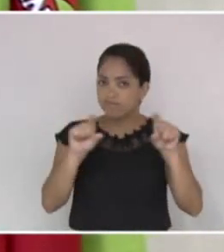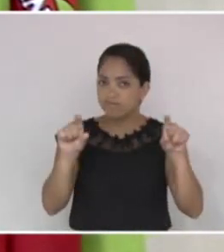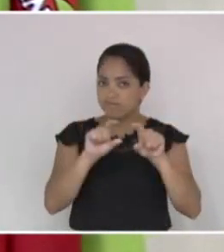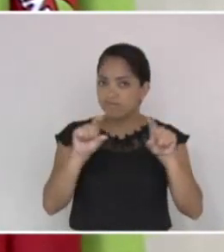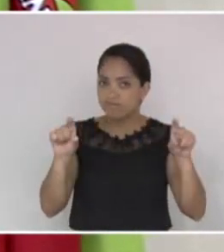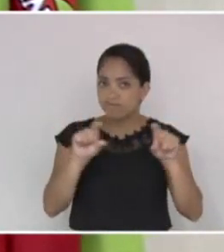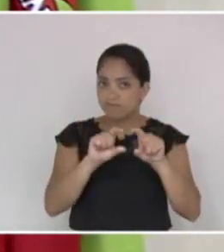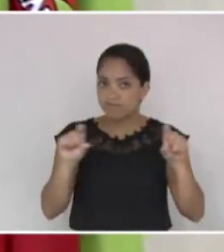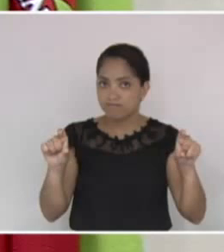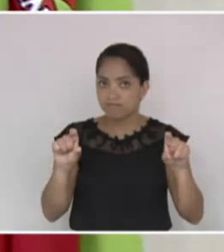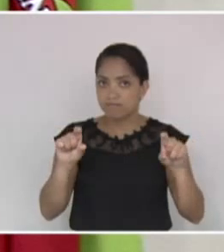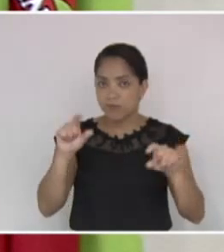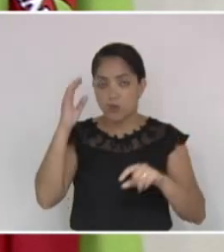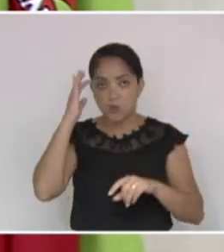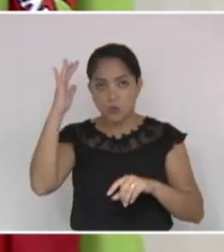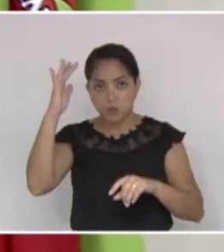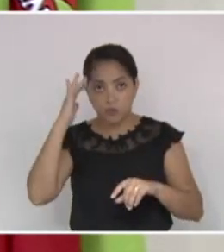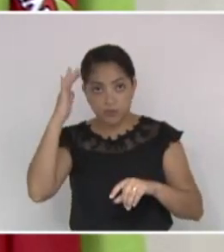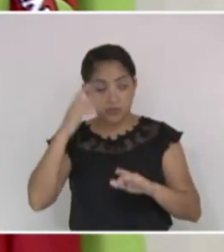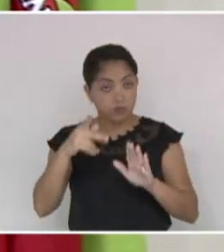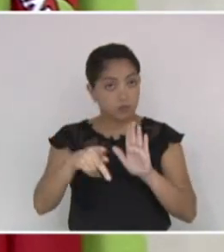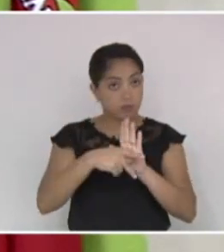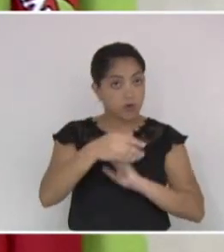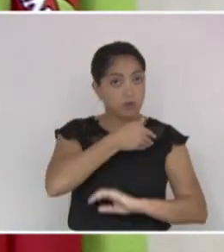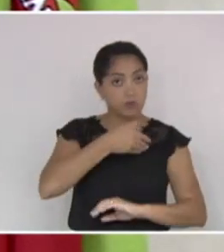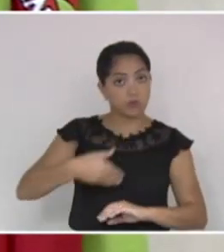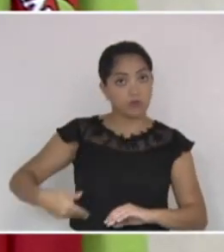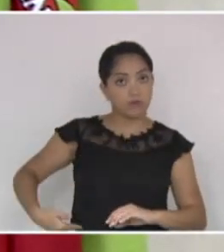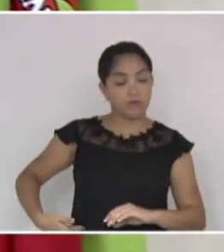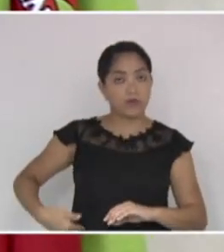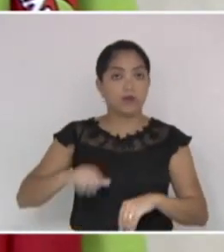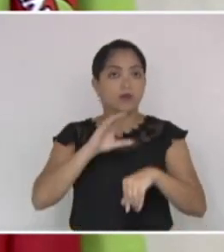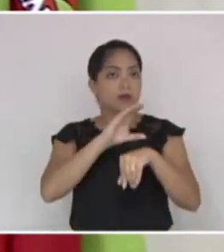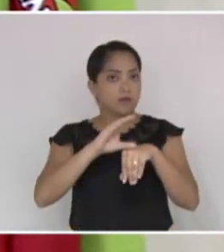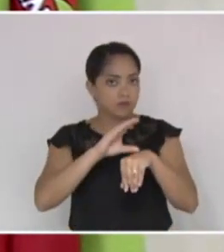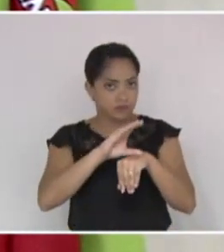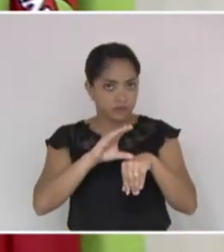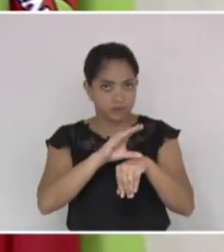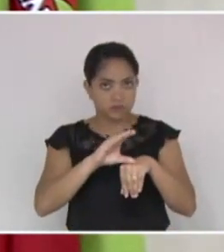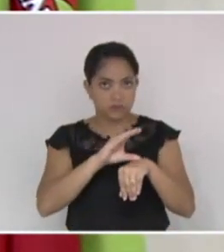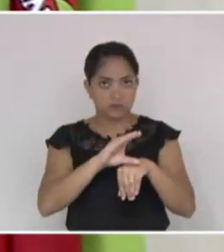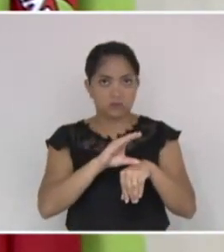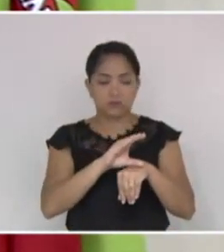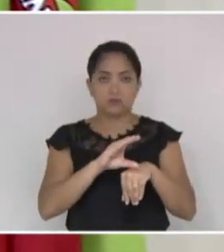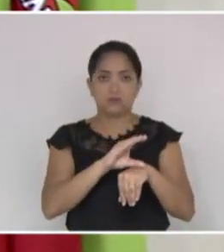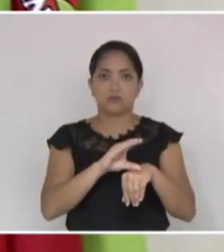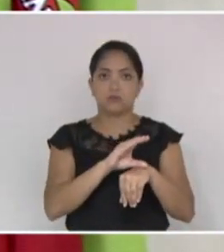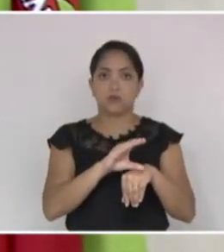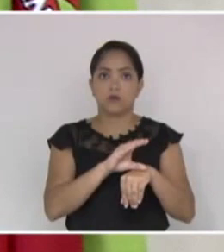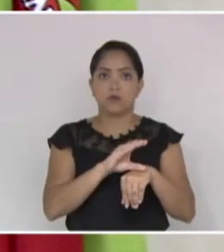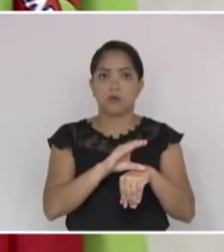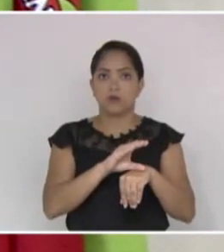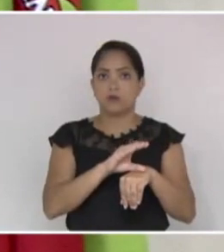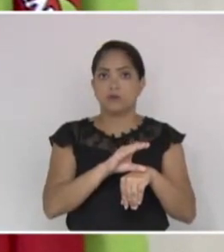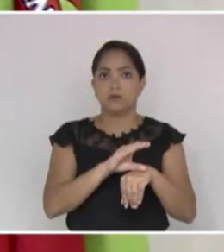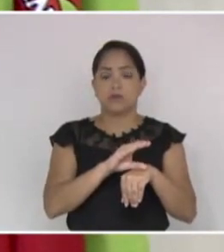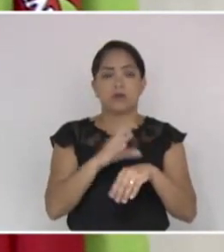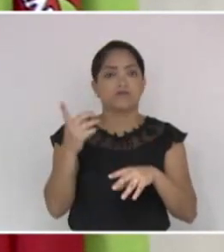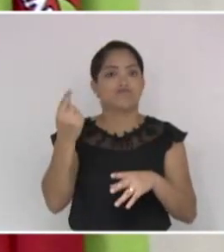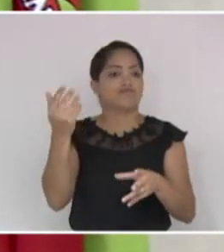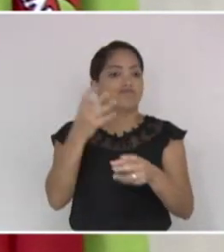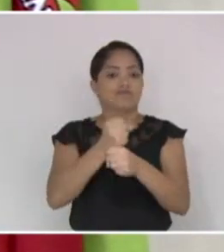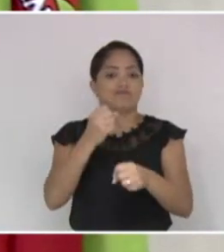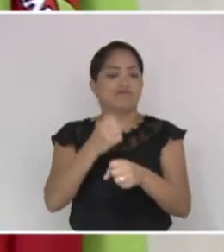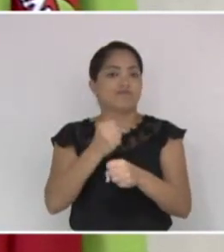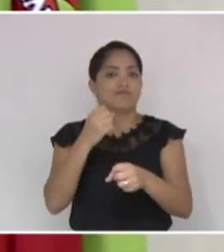e síntese do pensamento do governo é que a Constituição não cabe no orçamento, como acabamos de